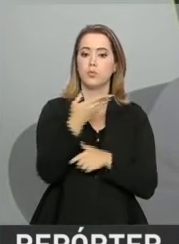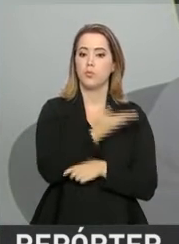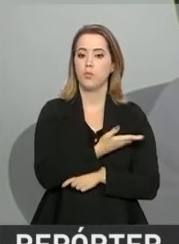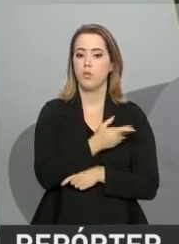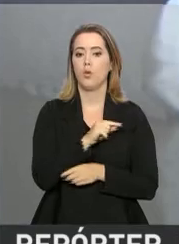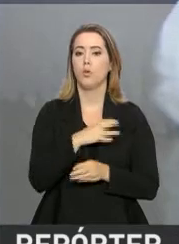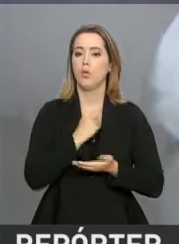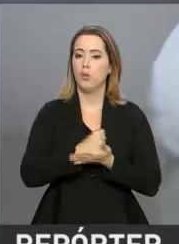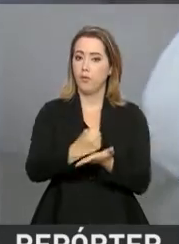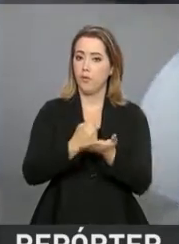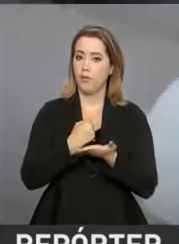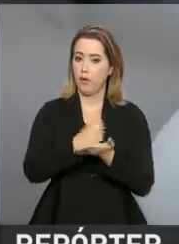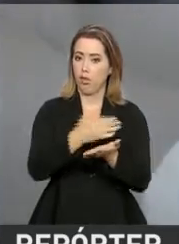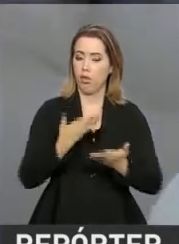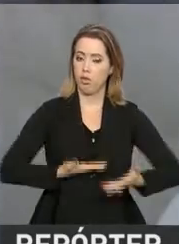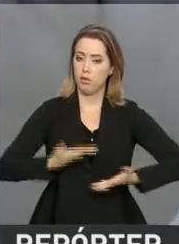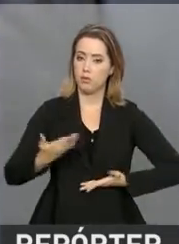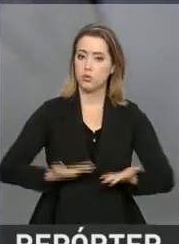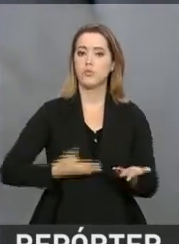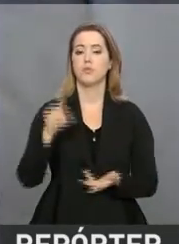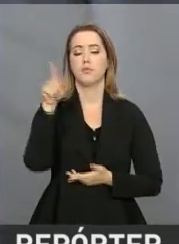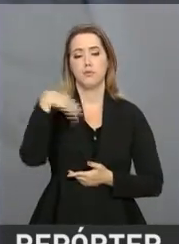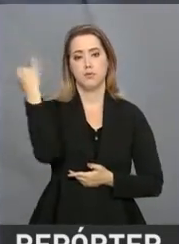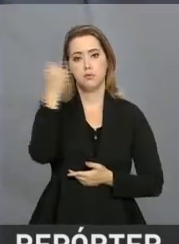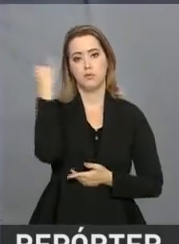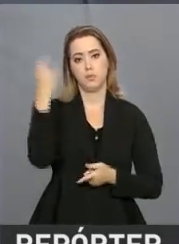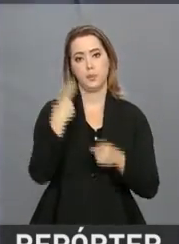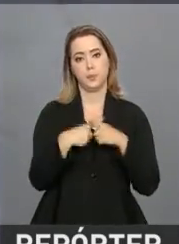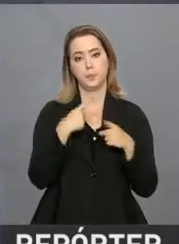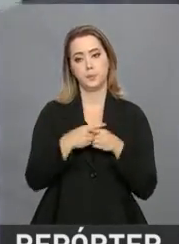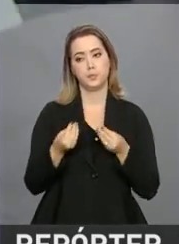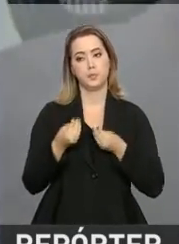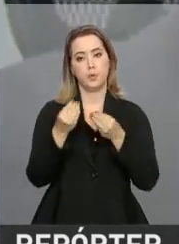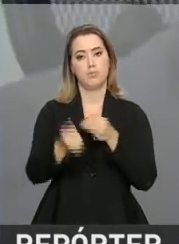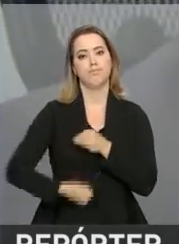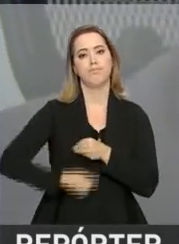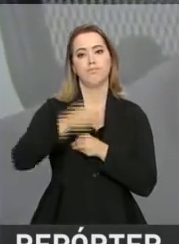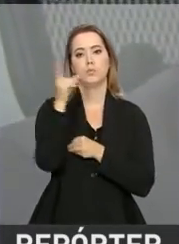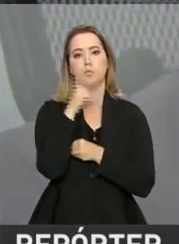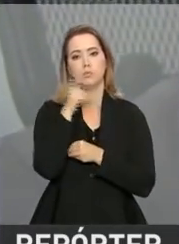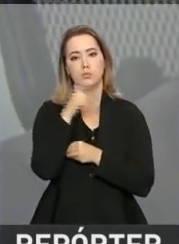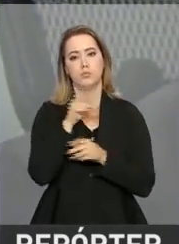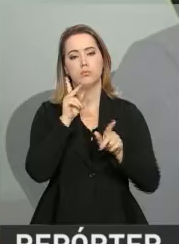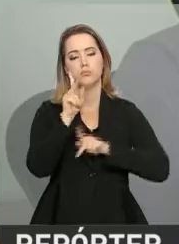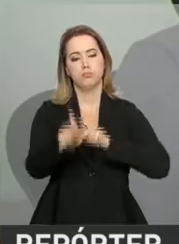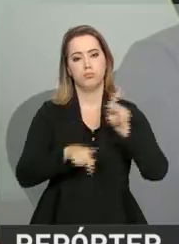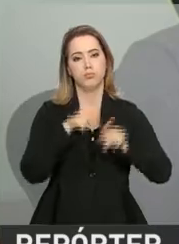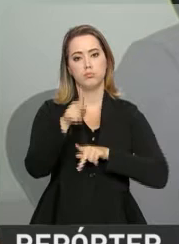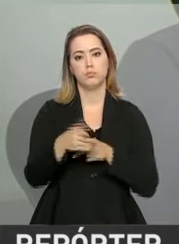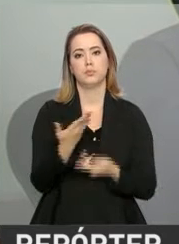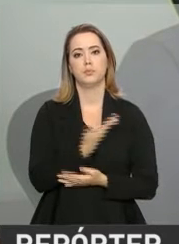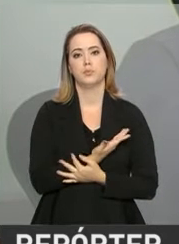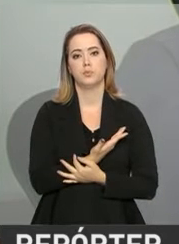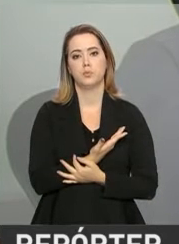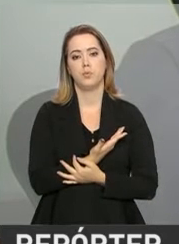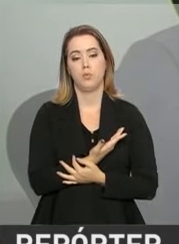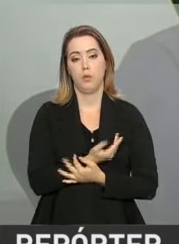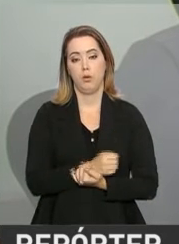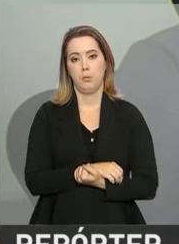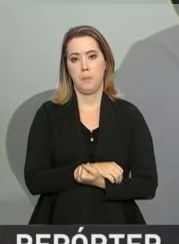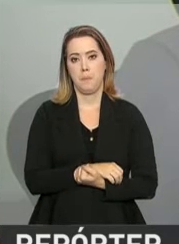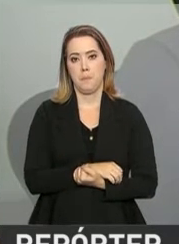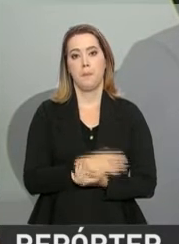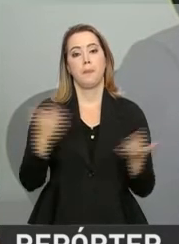serviços oferecidos pelas agências são importantes porque garantem mais agilidade para a população. Hoje, qualquer pessoa